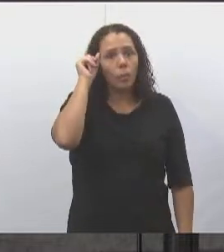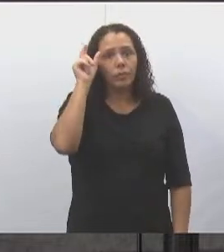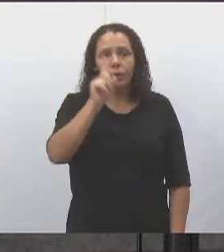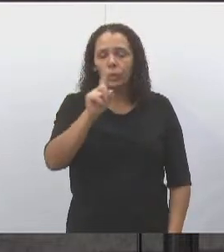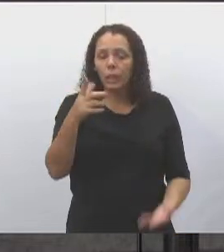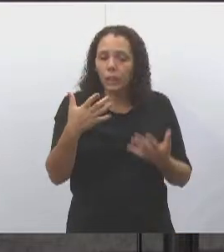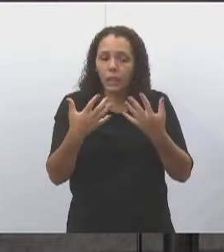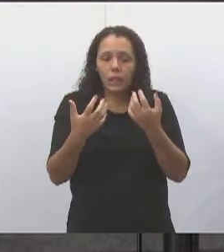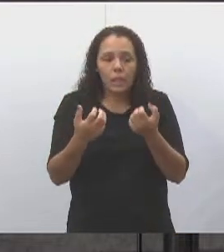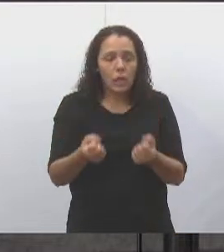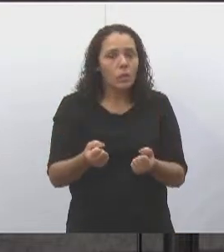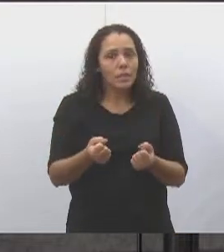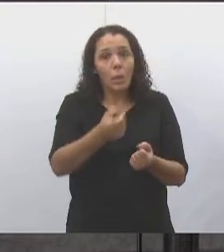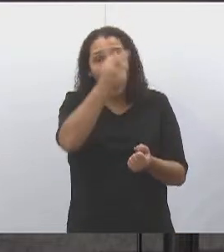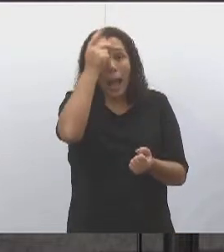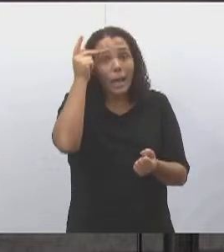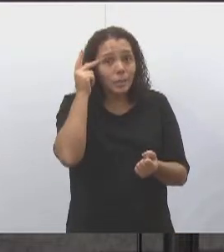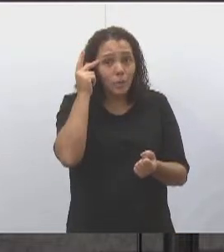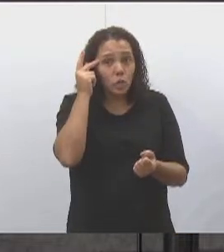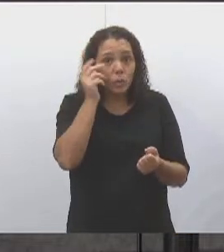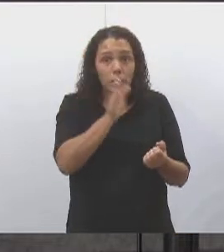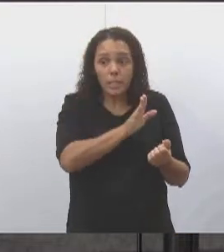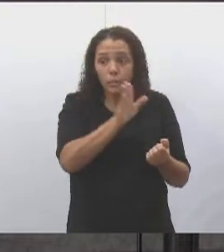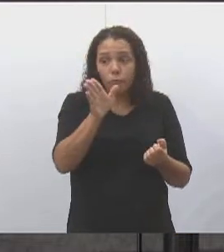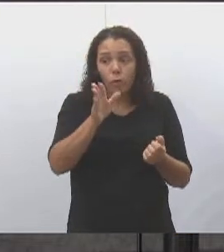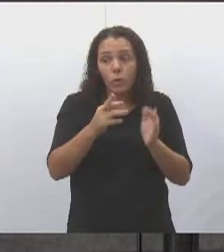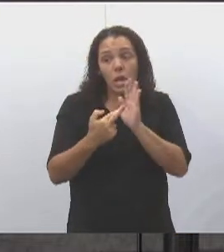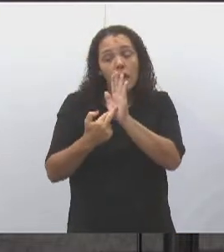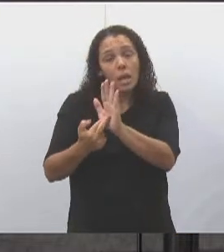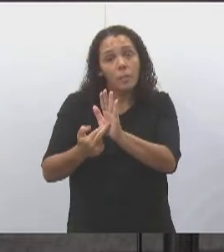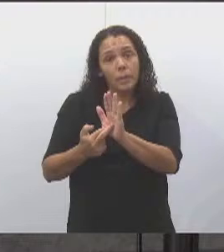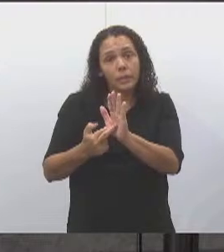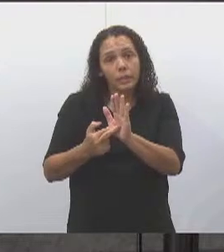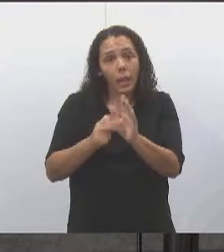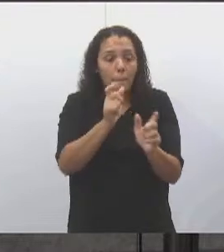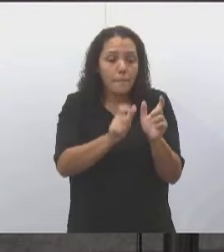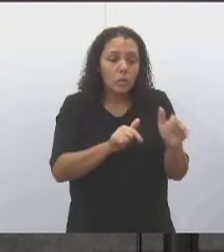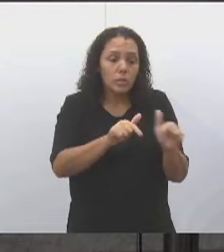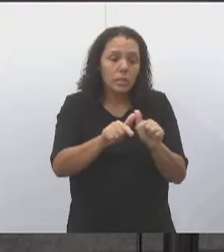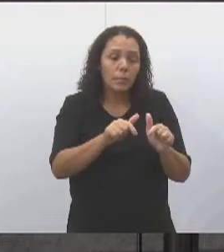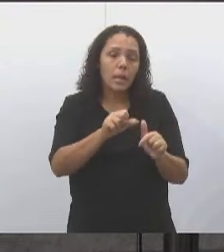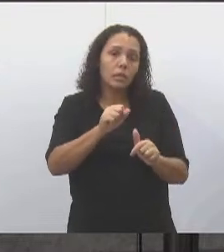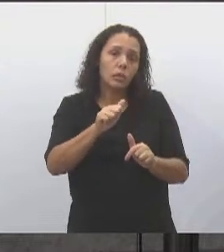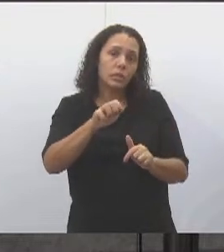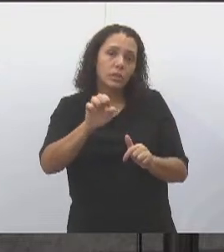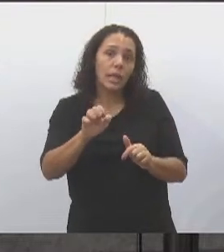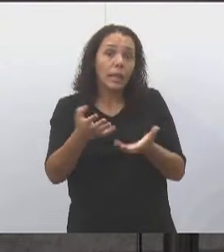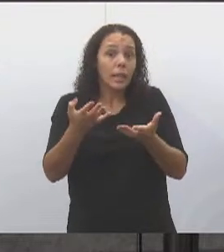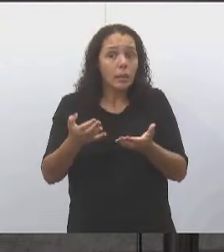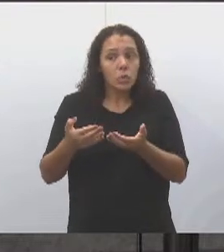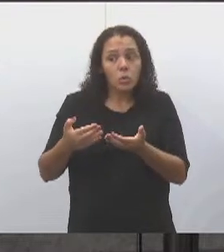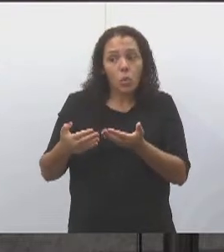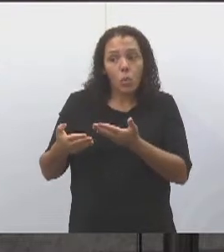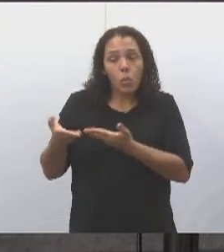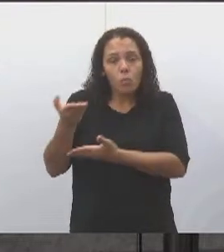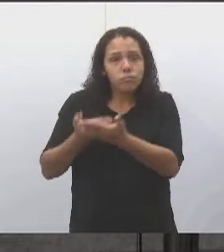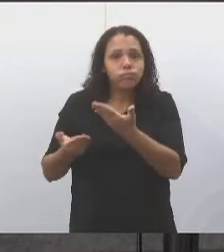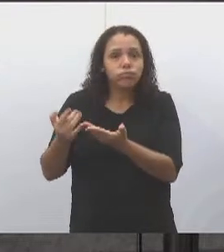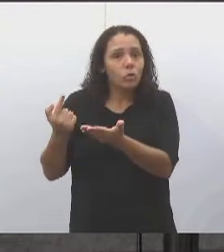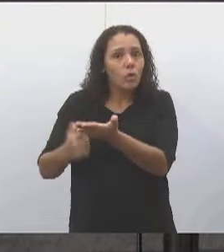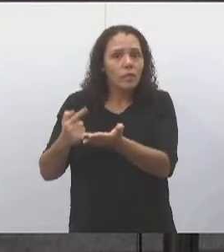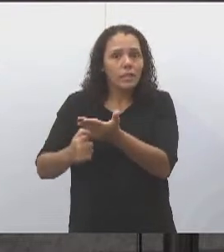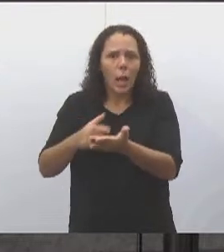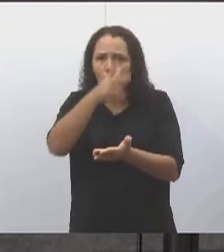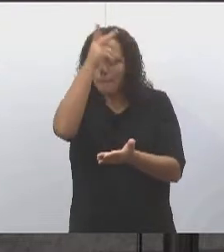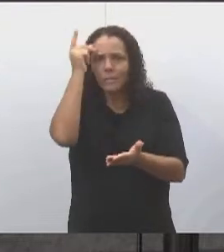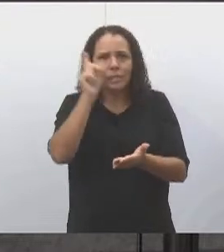recebeu os representantes do Sindicato dos Trabalhadores do SAI para negociar. E a nossa perda